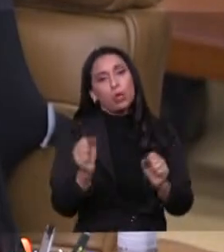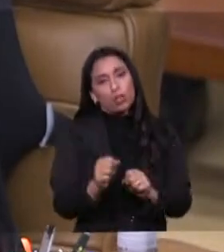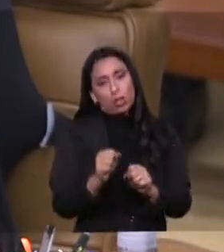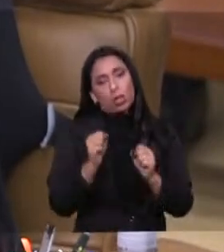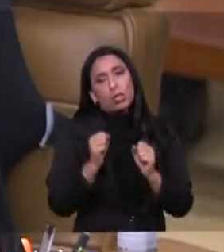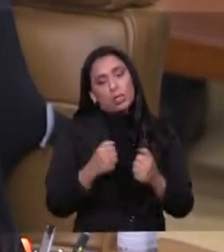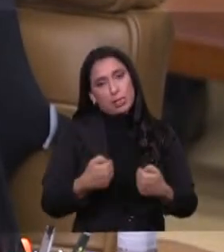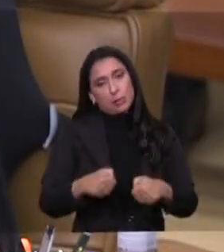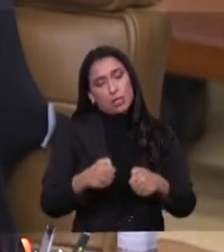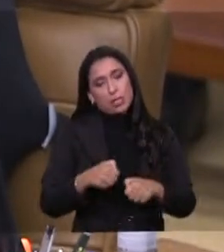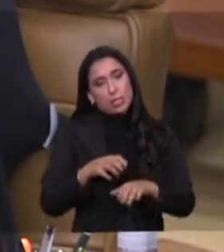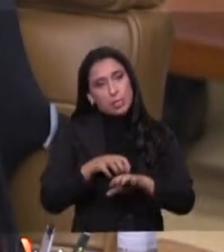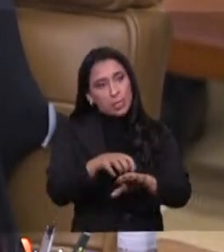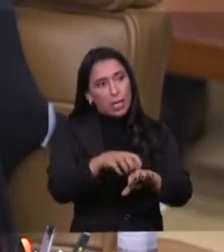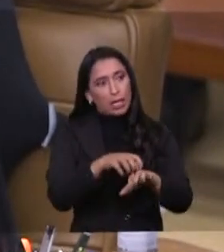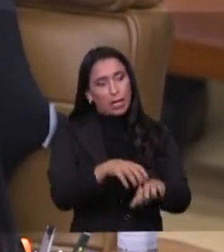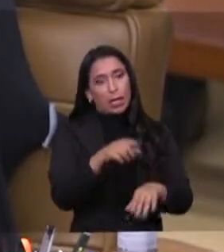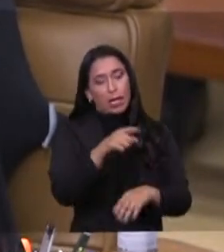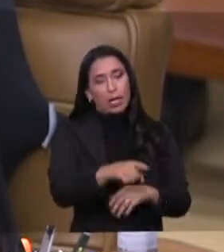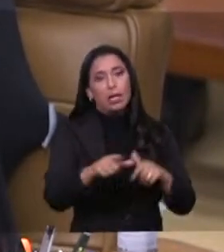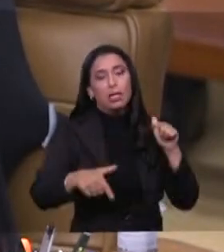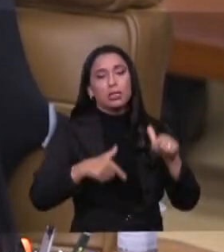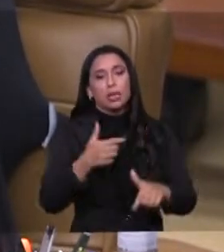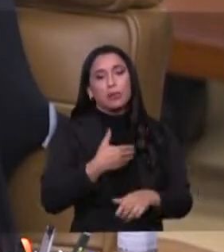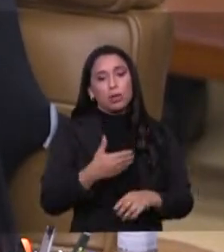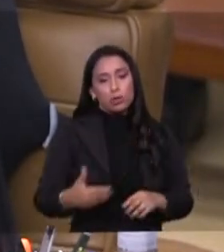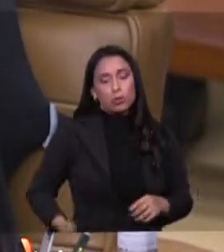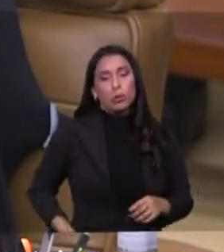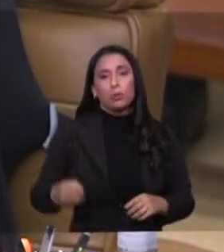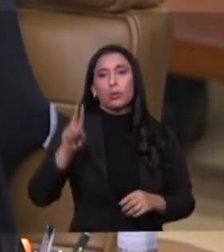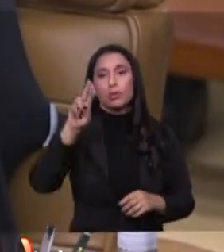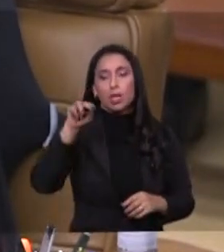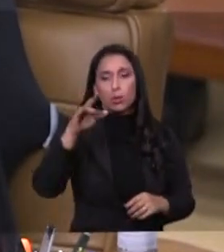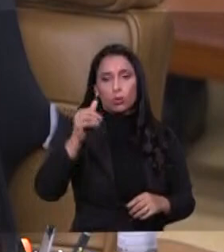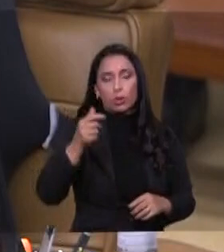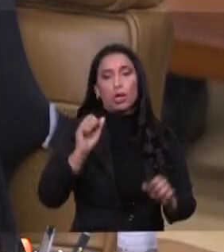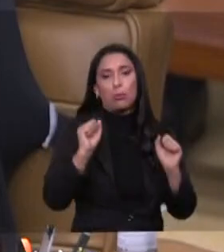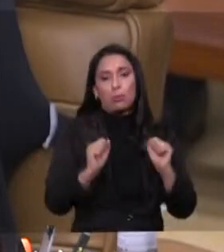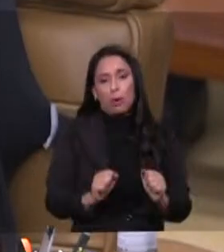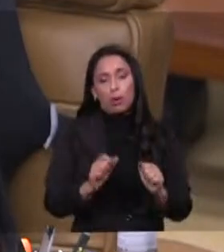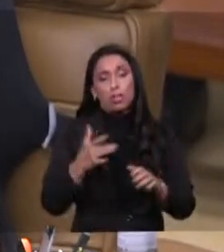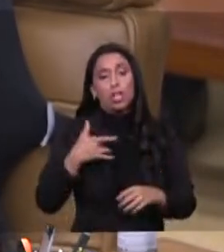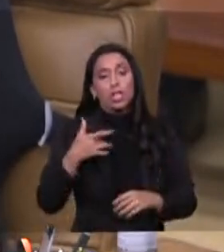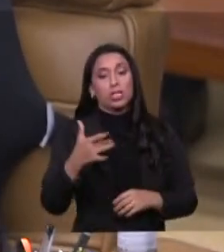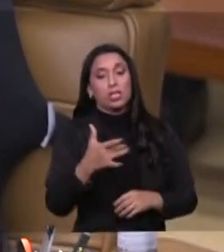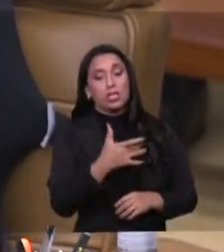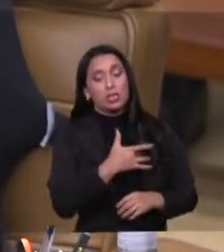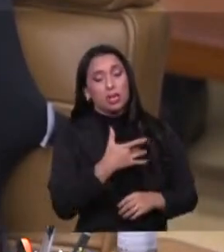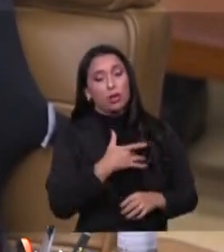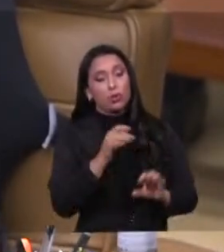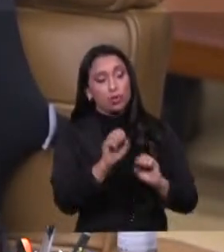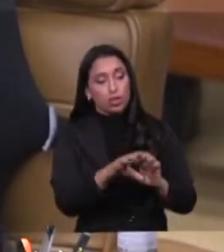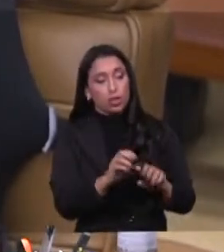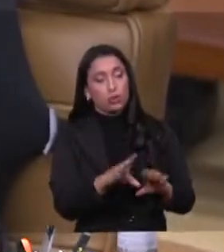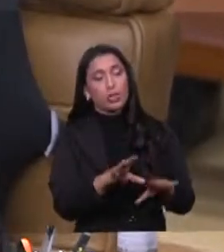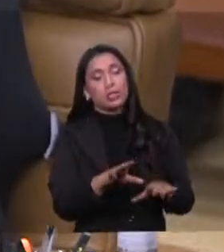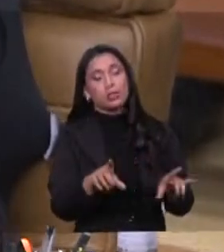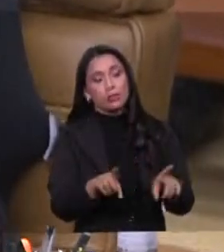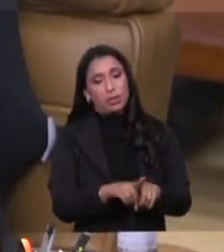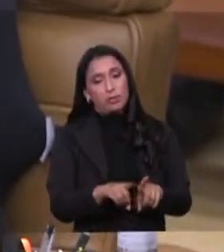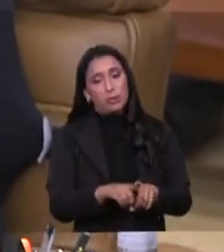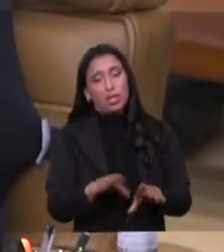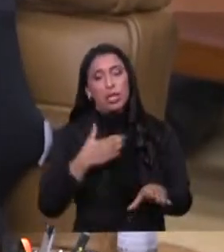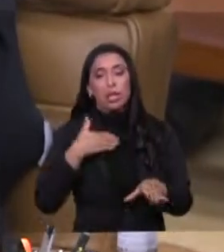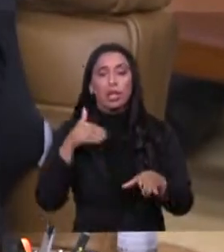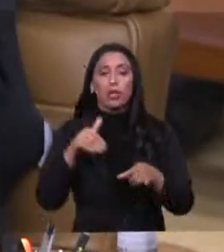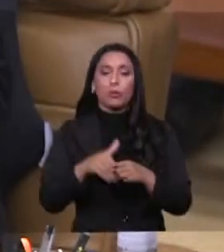construções necessárias à prestação de serviços públicos pela União, especialmente os de saúde e de educação. É assim